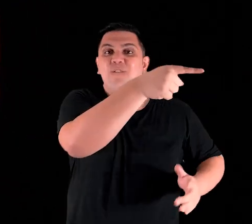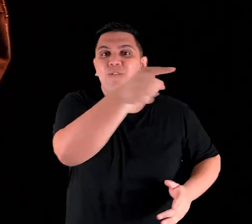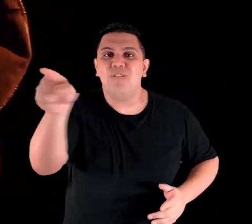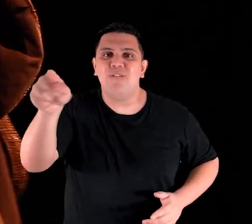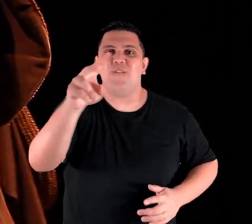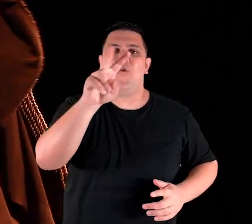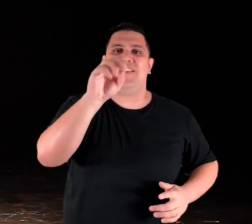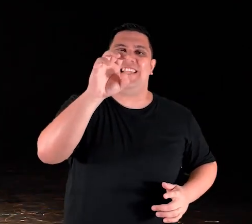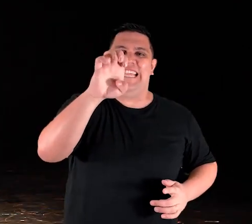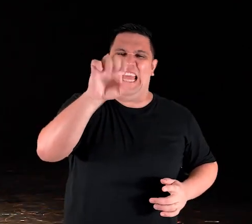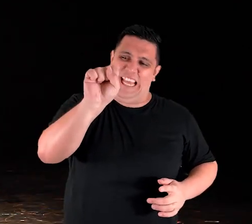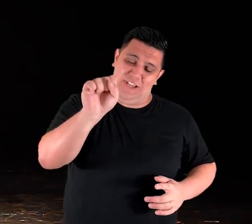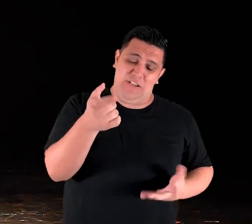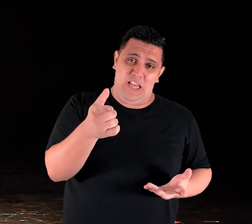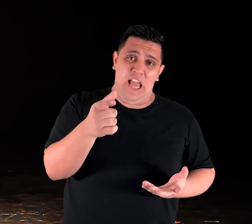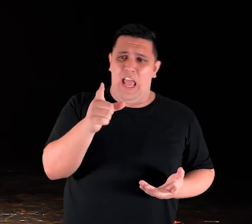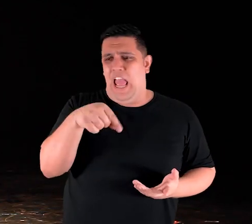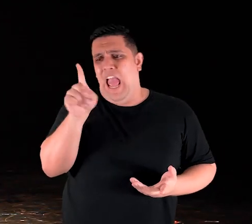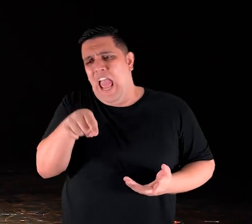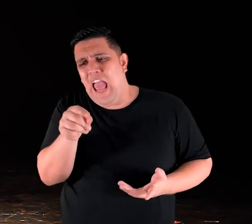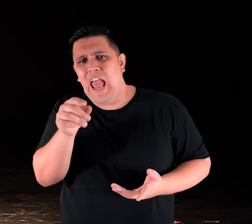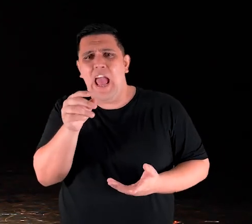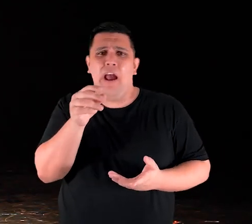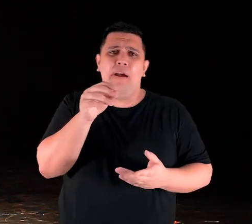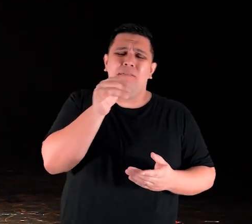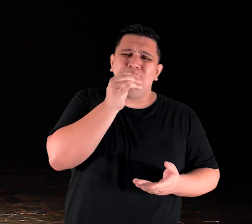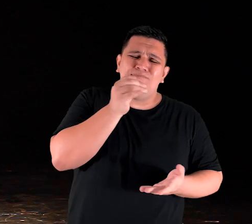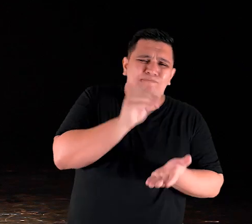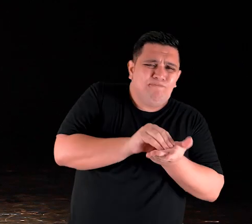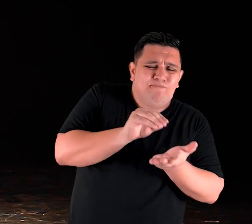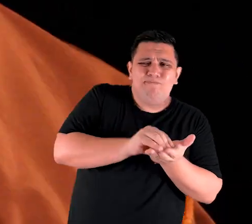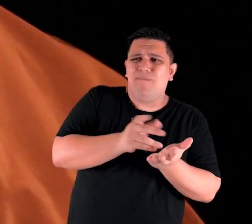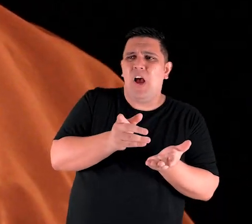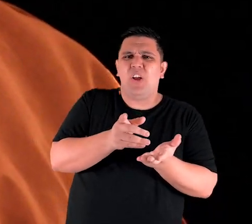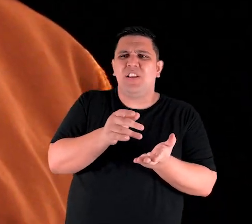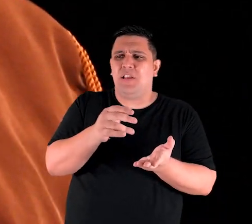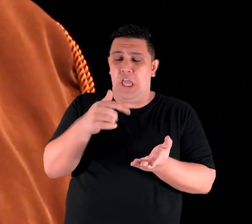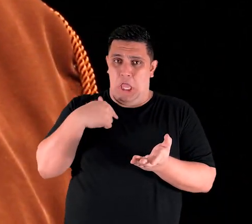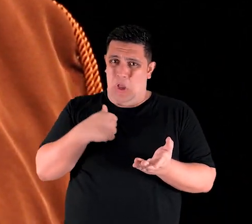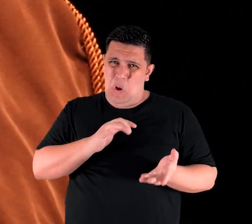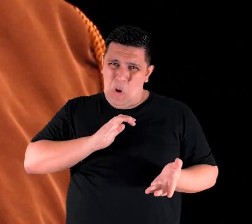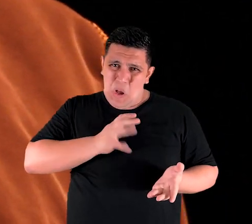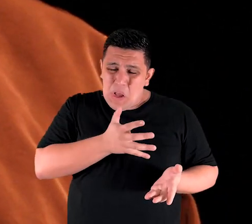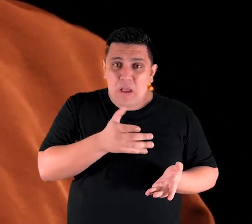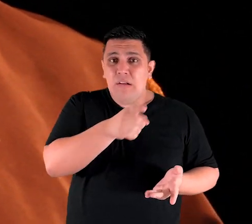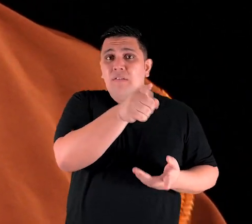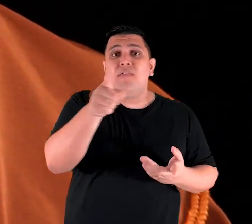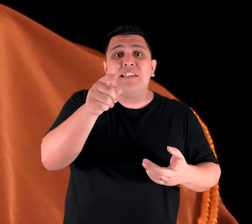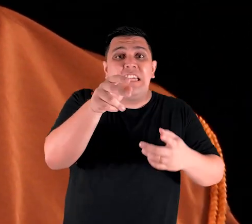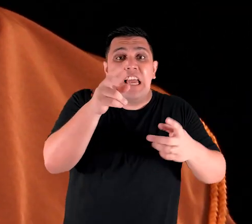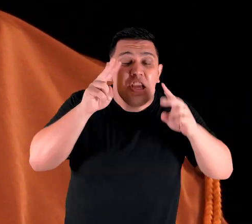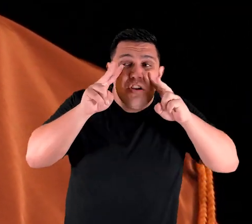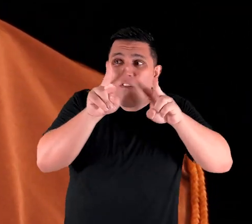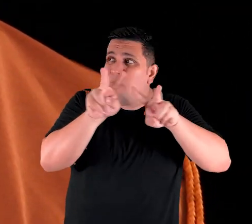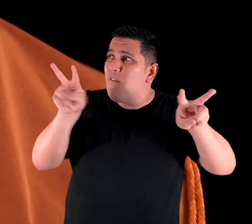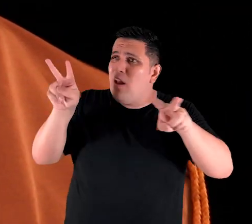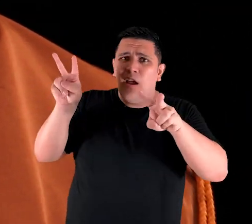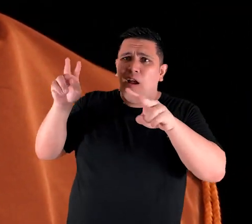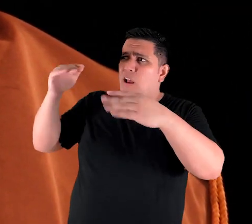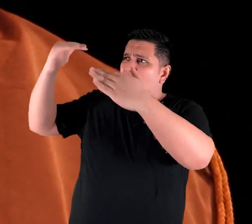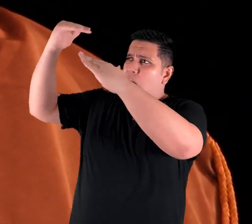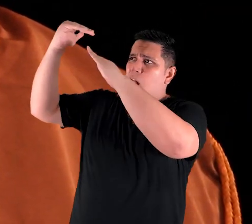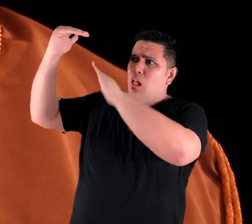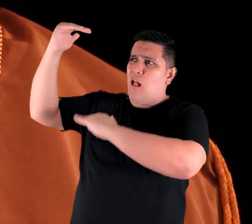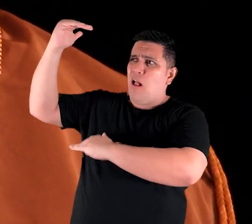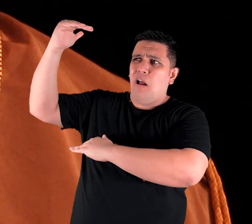Pois bem, é no mínimo incompleto, para não dizer ridículo, tudo isso que vocês veem nos anais da história.